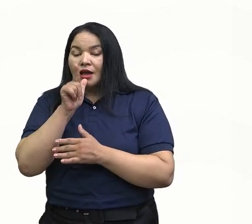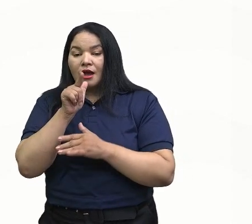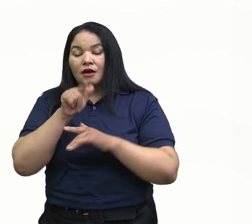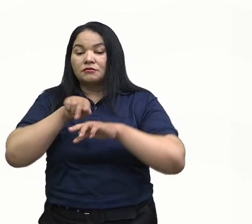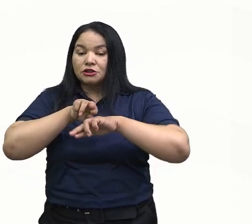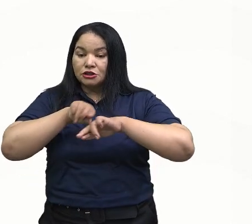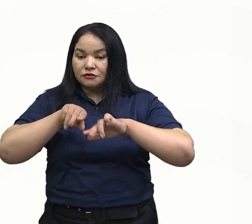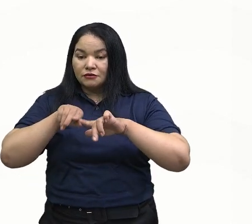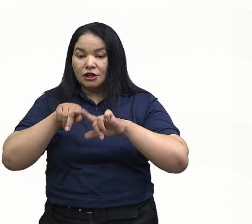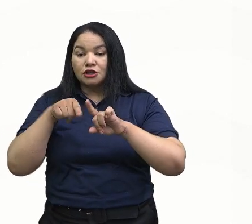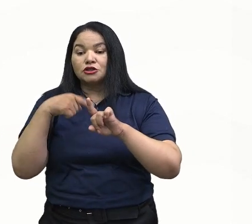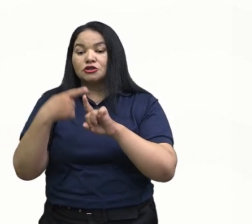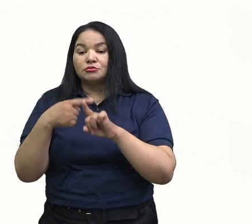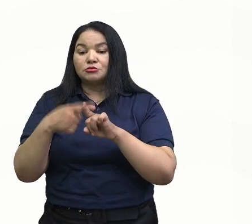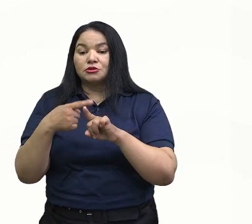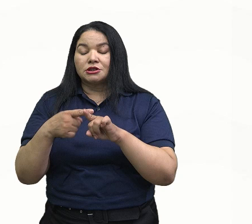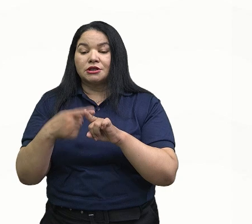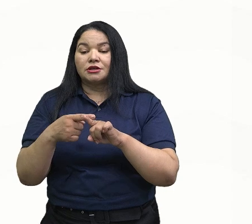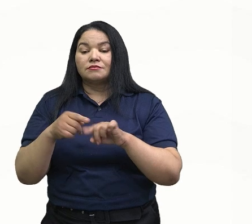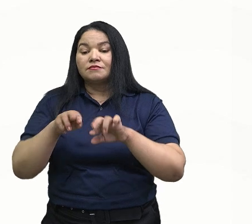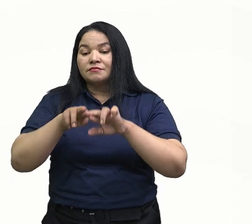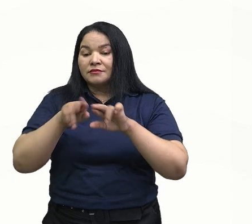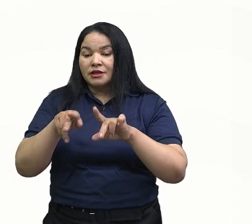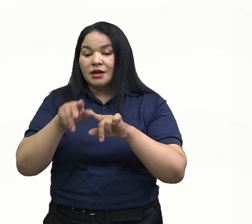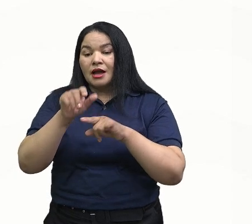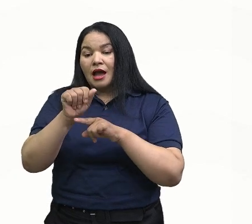são ametais.